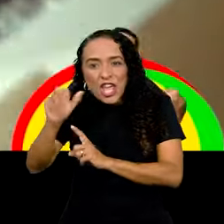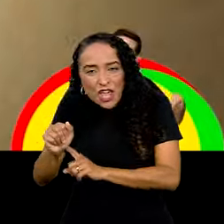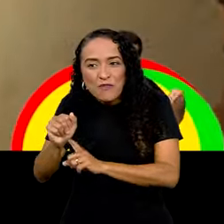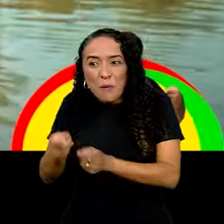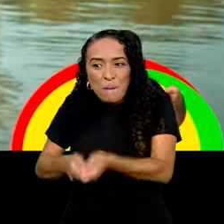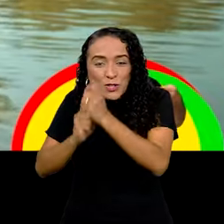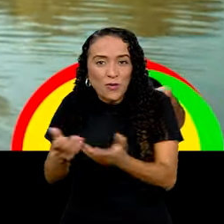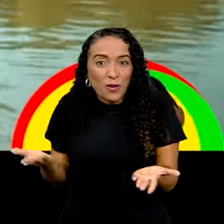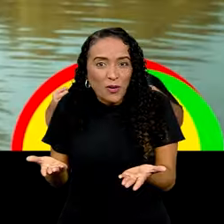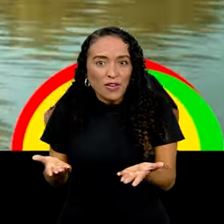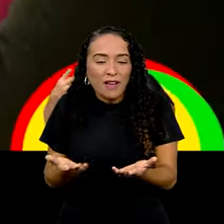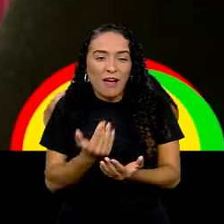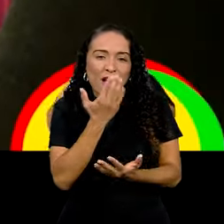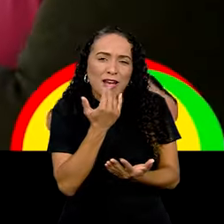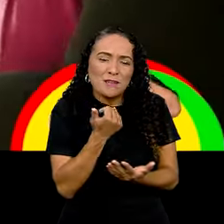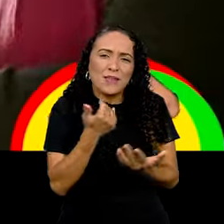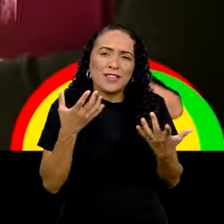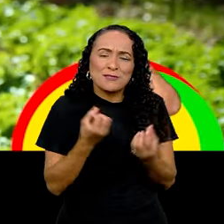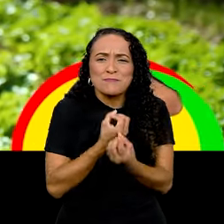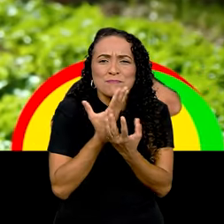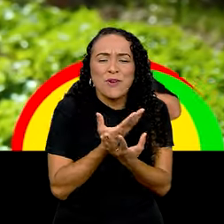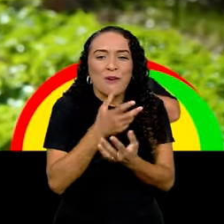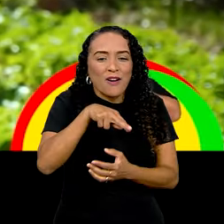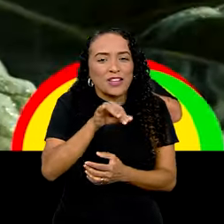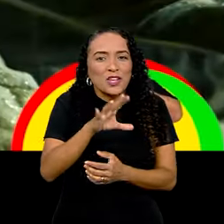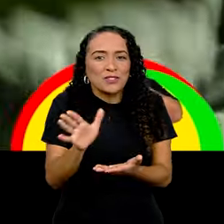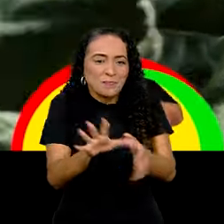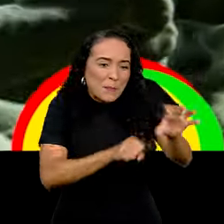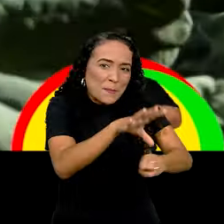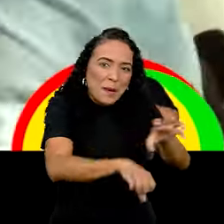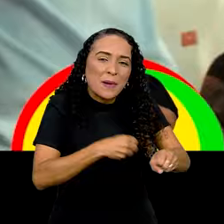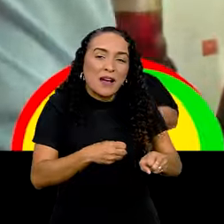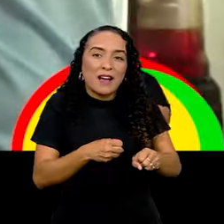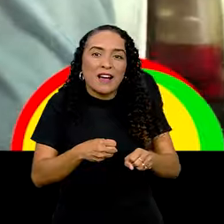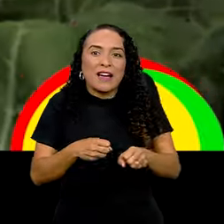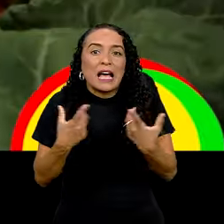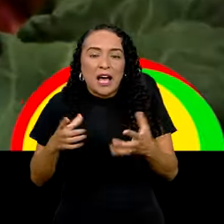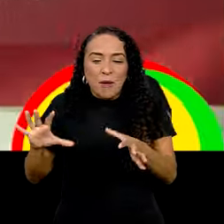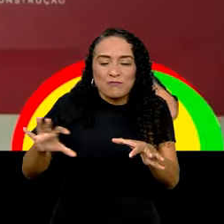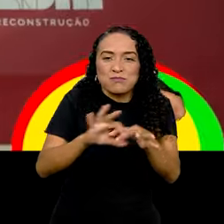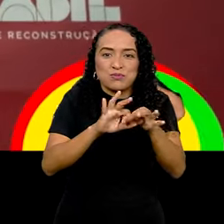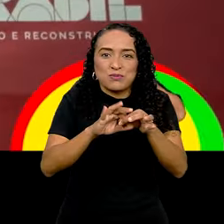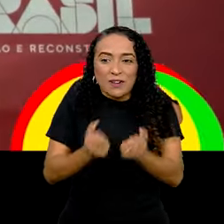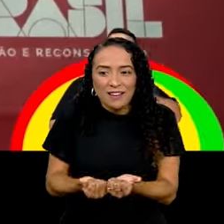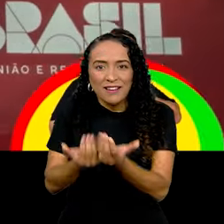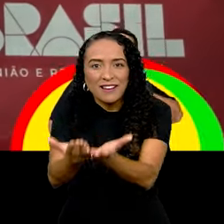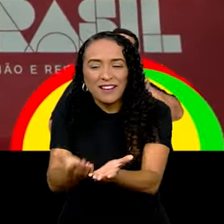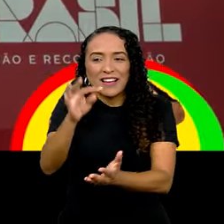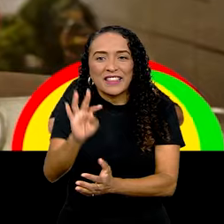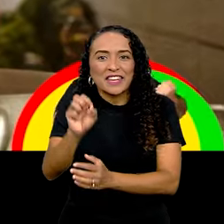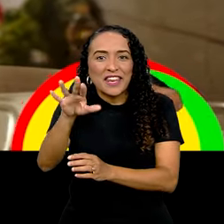Ivo acabou de pescar com alimento fresquinho que a Neusa colheu e fazer chegar à mãos da